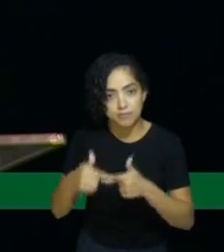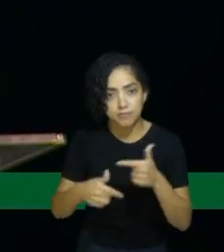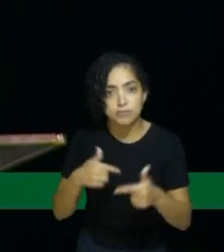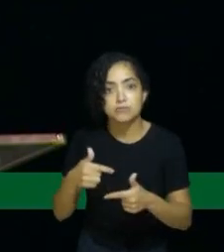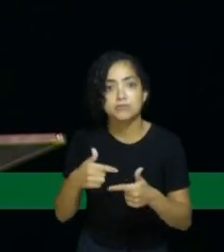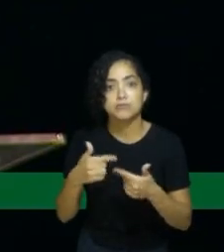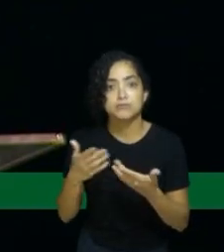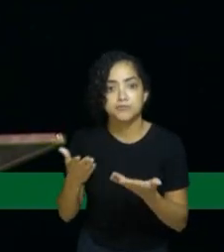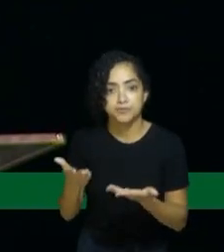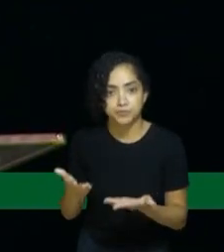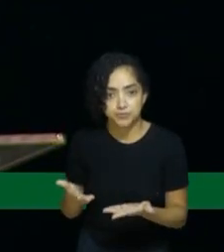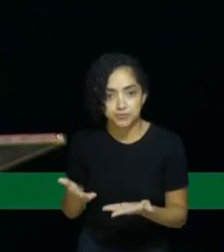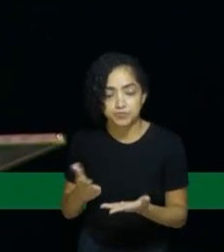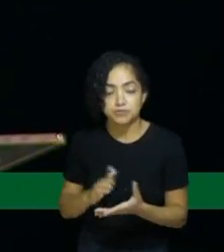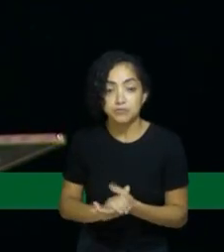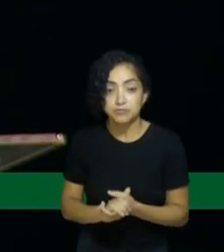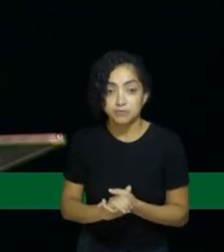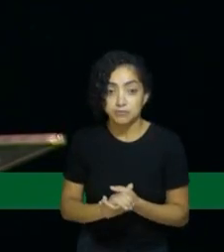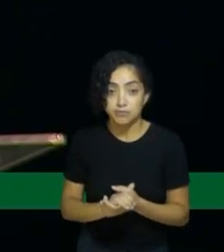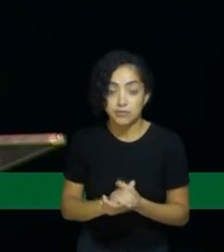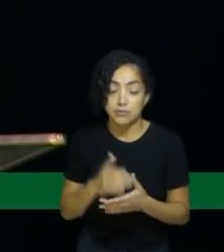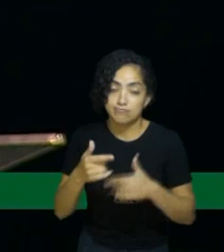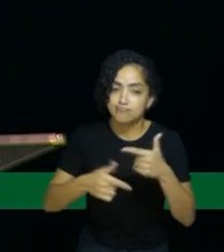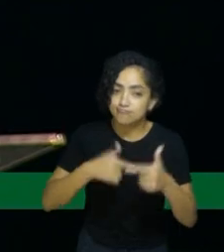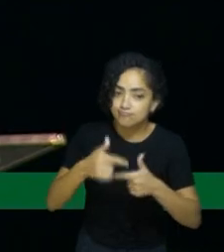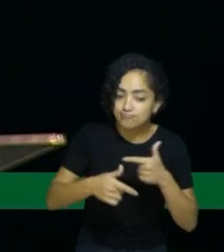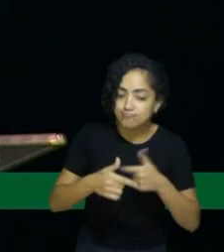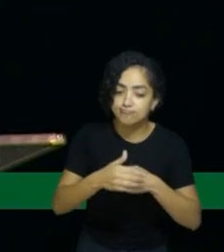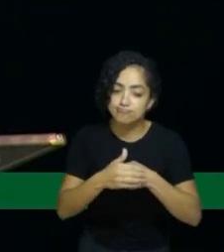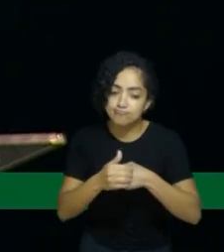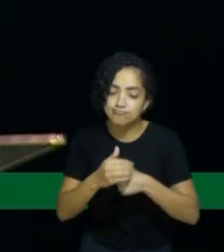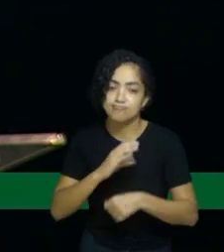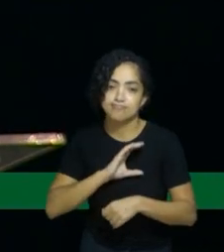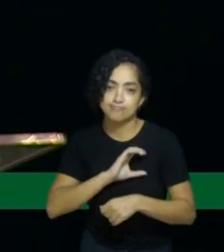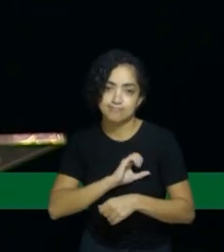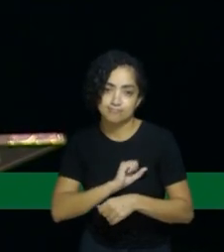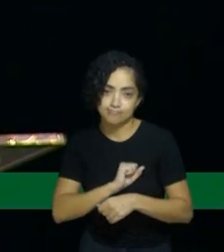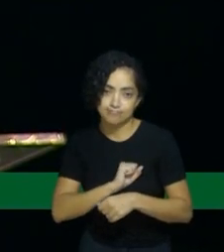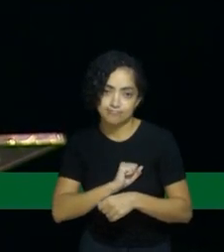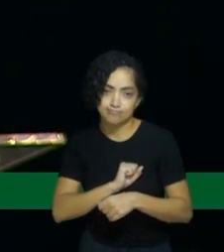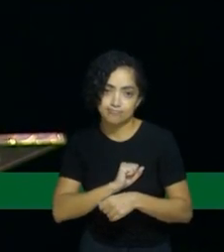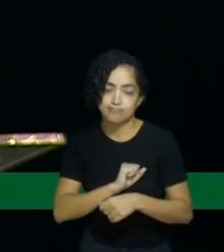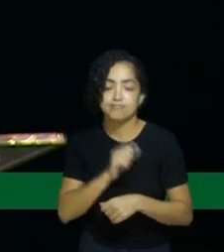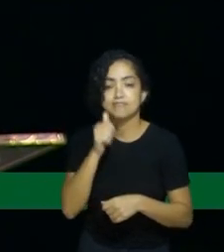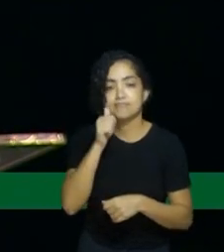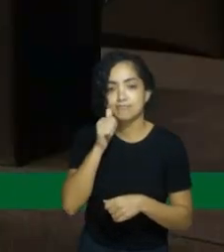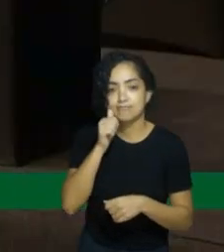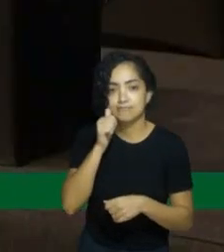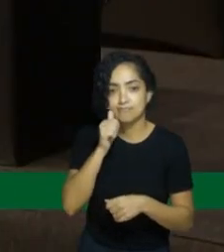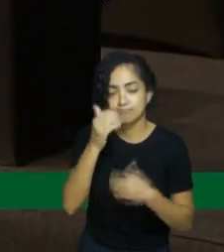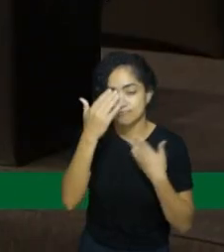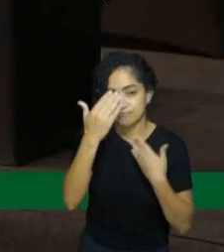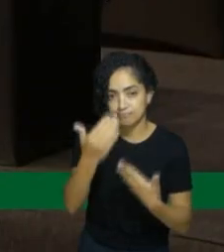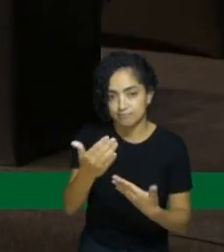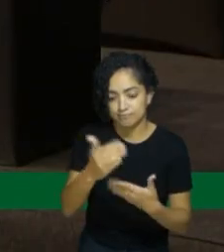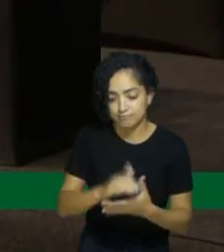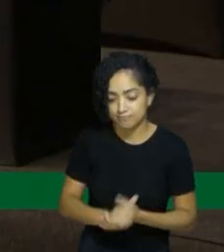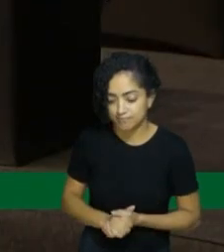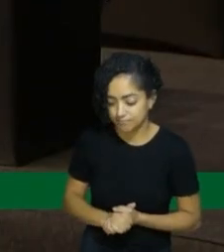estado esse serviço de amor de carinho e de acolhimento para nossas mulheres muito